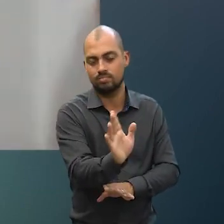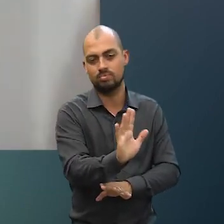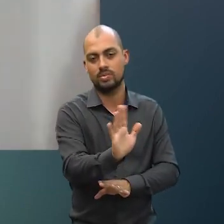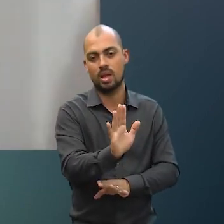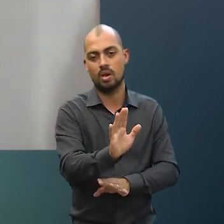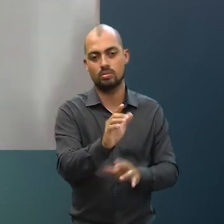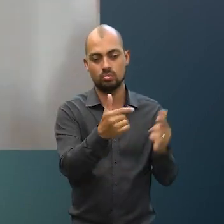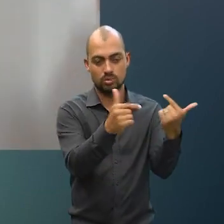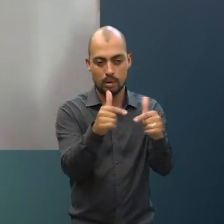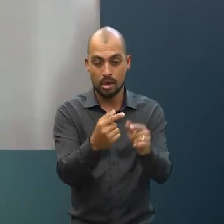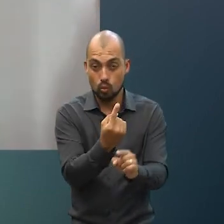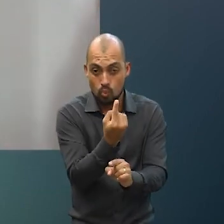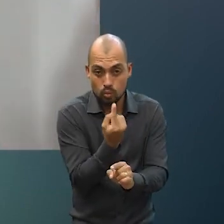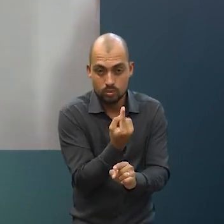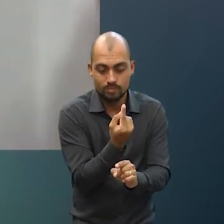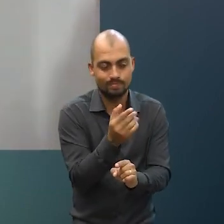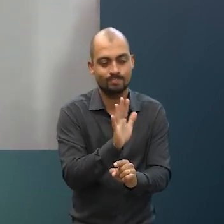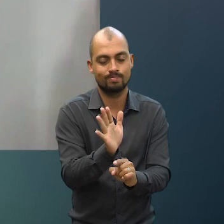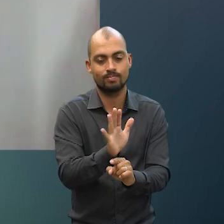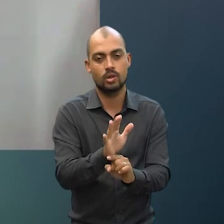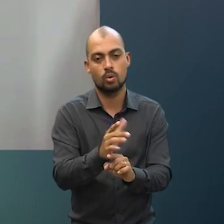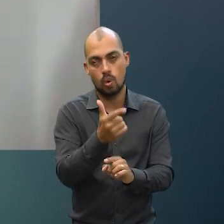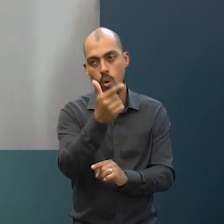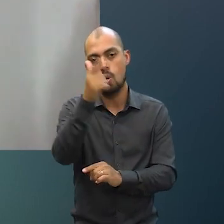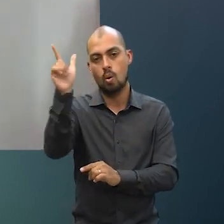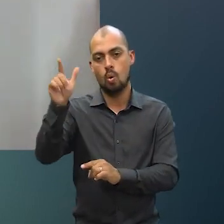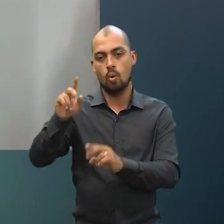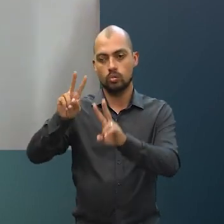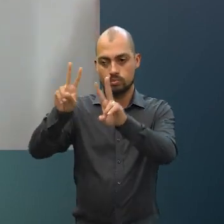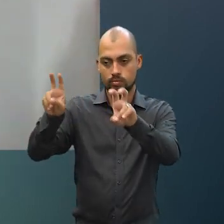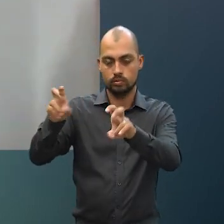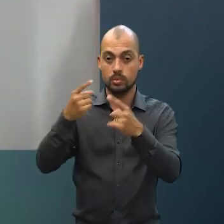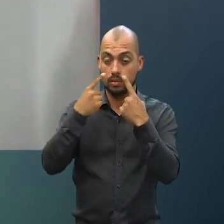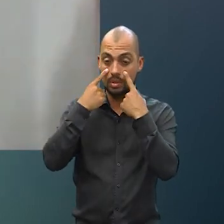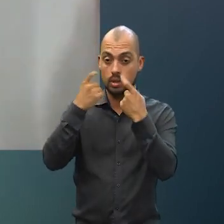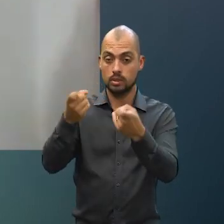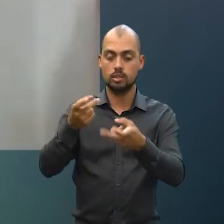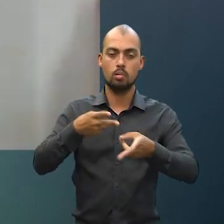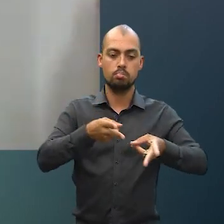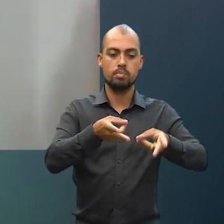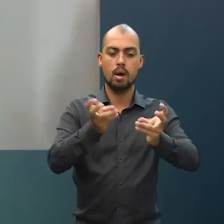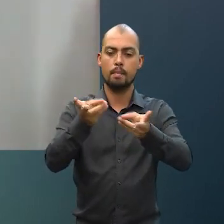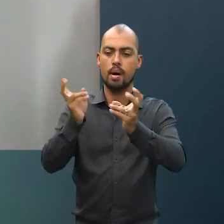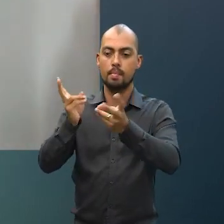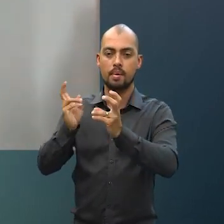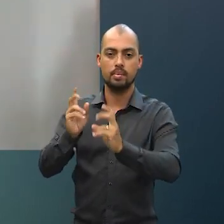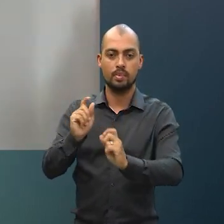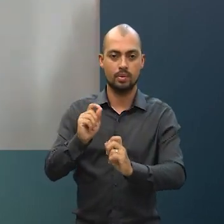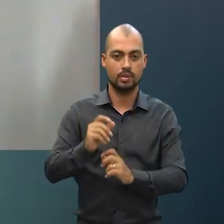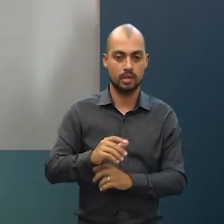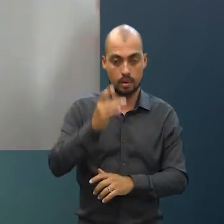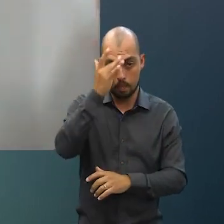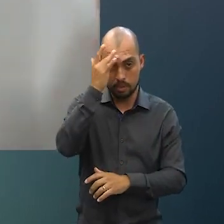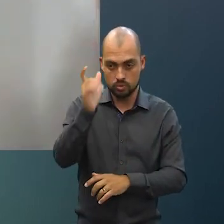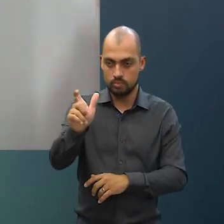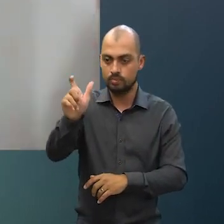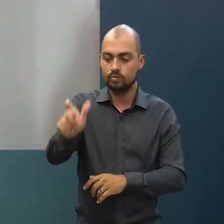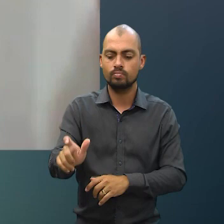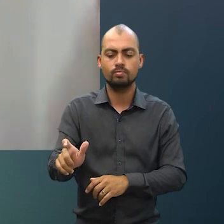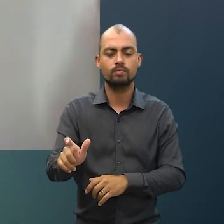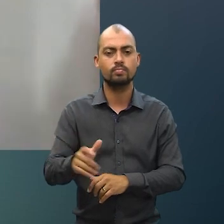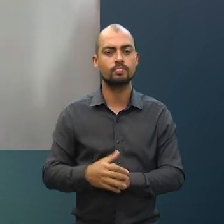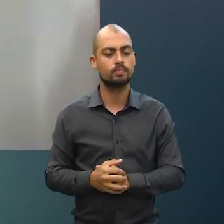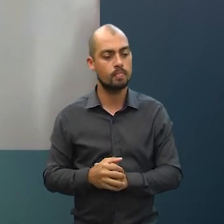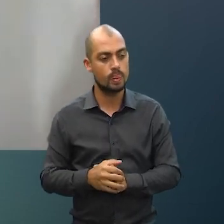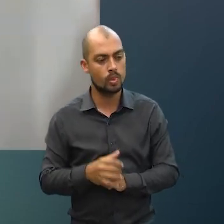único serviço. Um outro fator assim também interessante que a gente acabou percebendo é que alguns empreendedores também começaram a